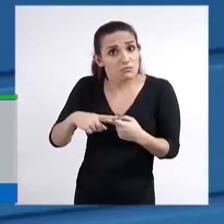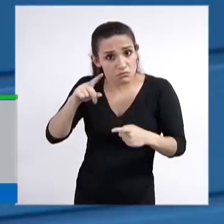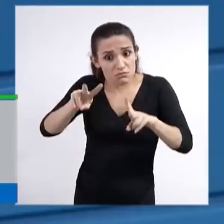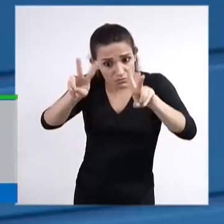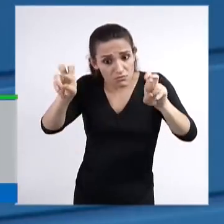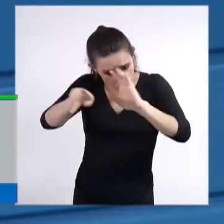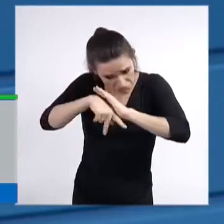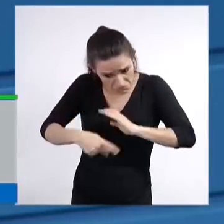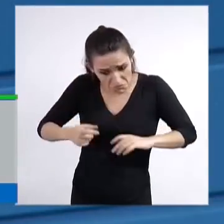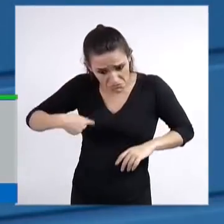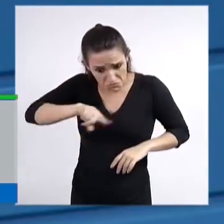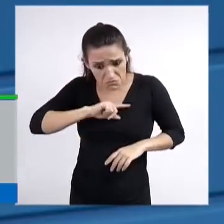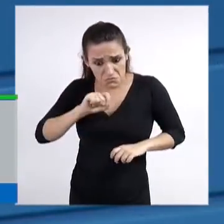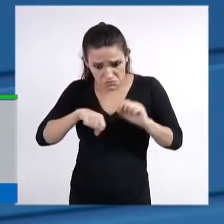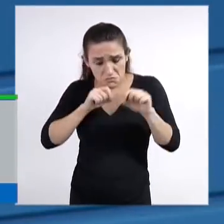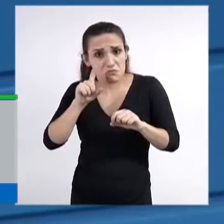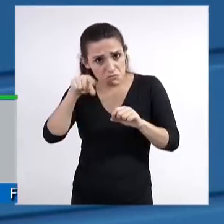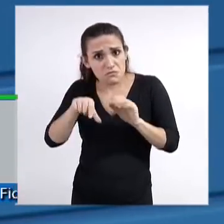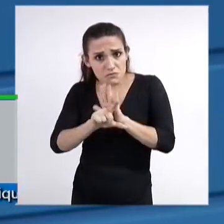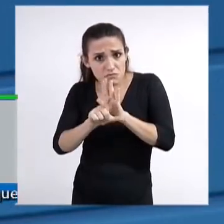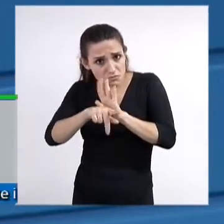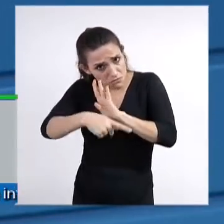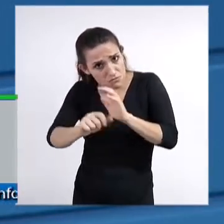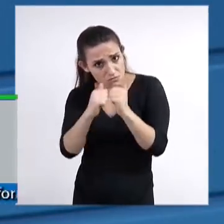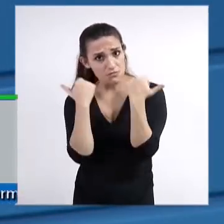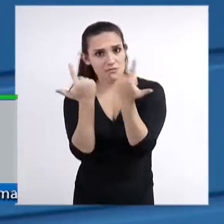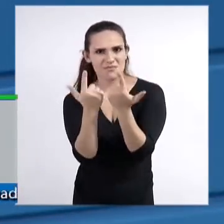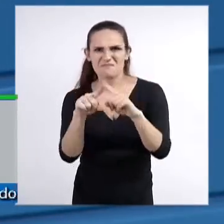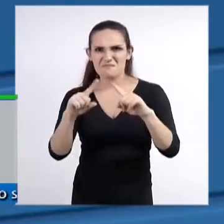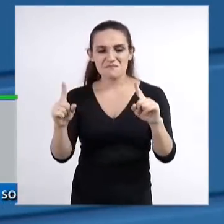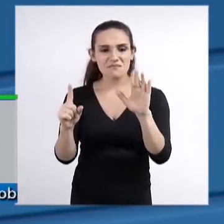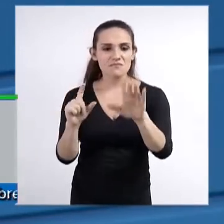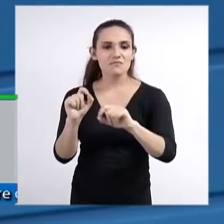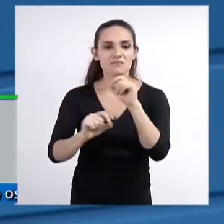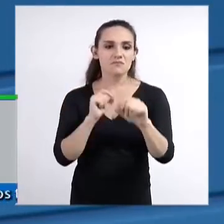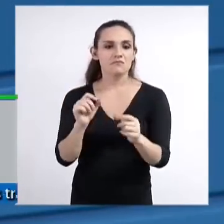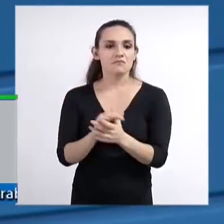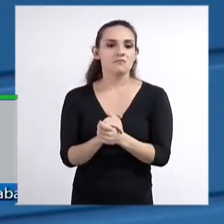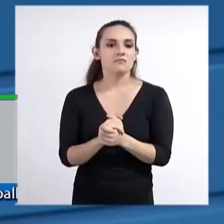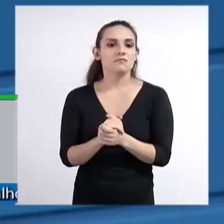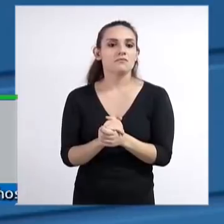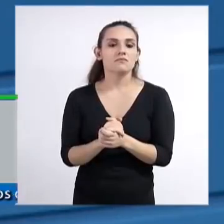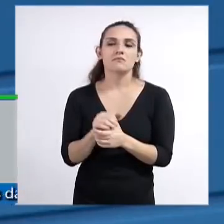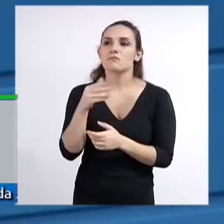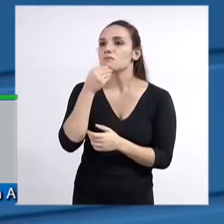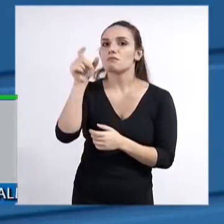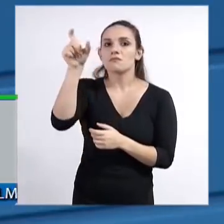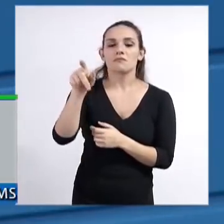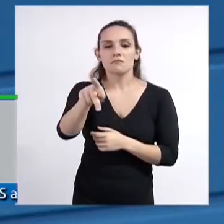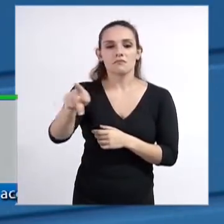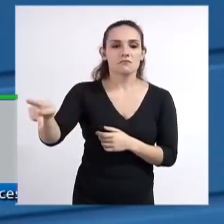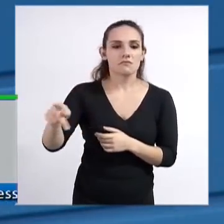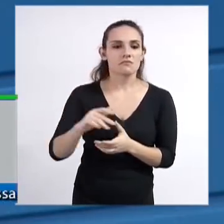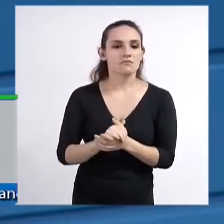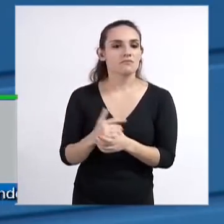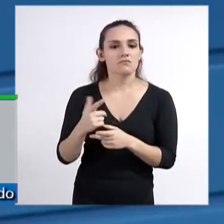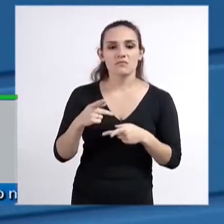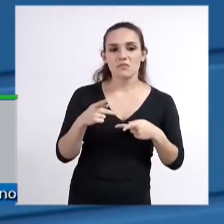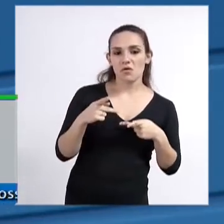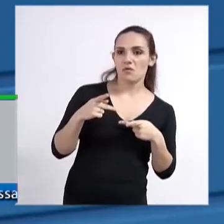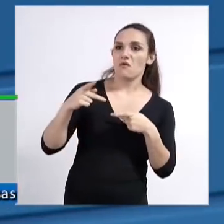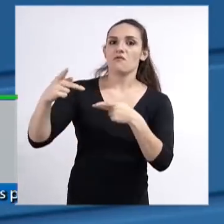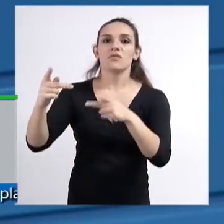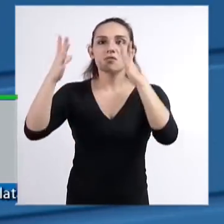respeito diretamente a questões de Estado e diz respeito dessa casa. A informação da mesa é que do presidente é que nós não fomos